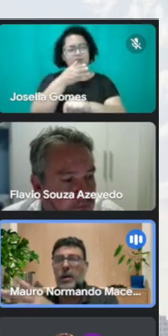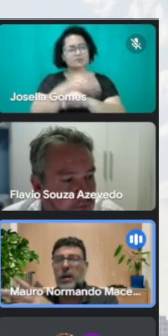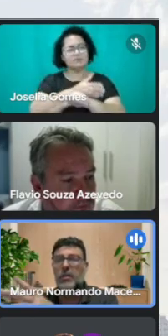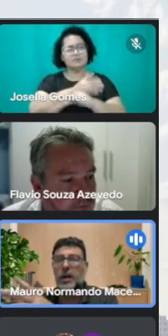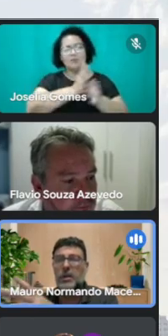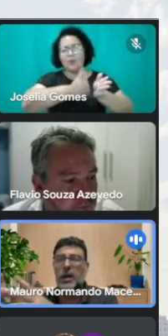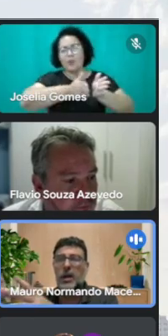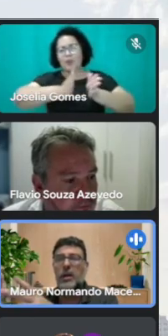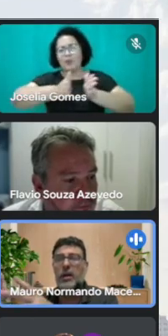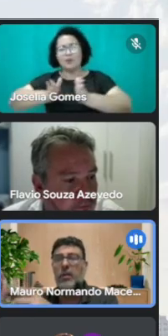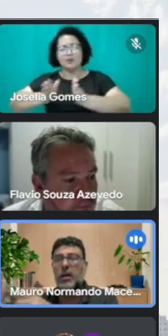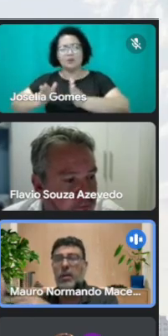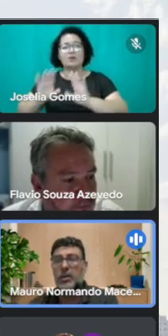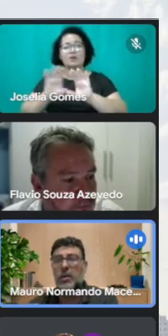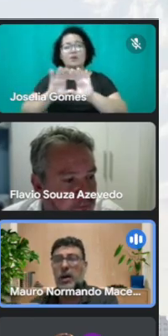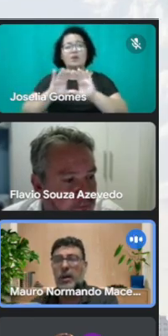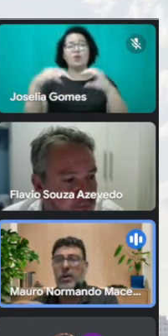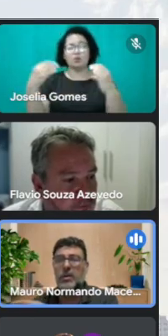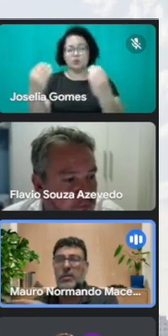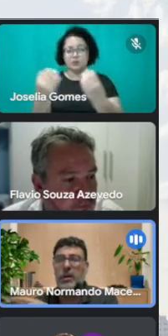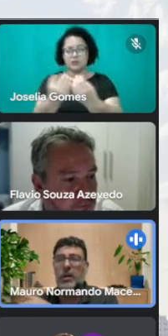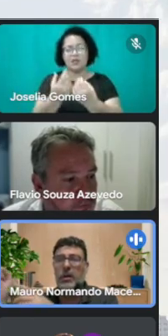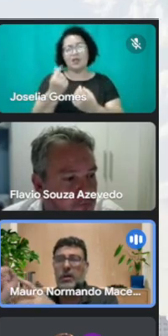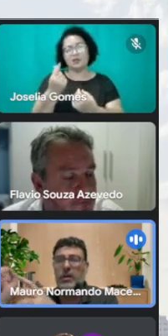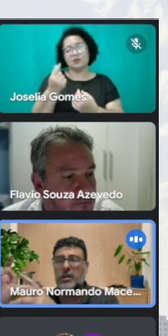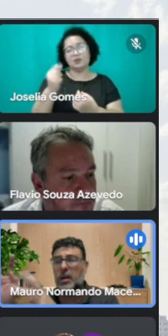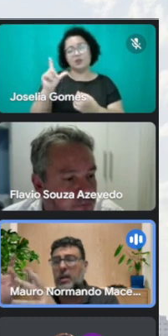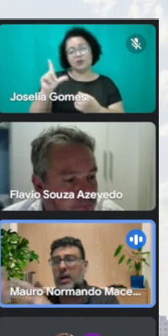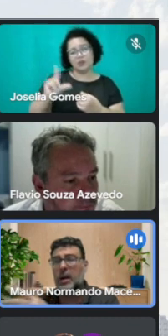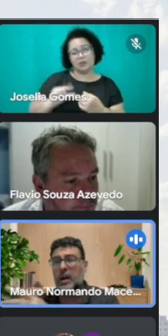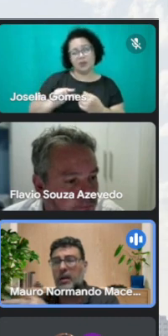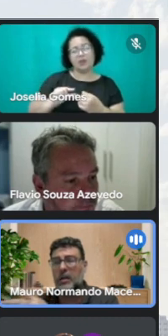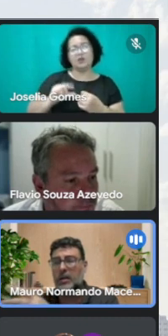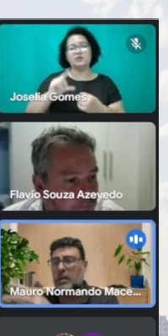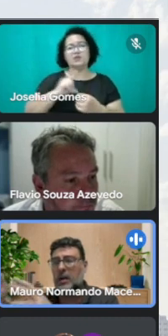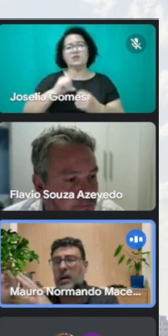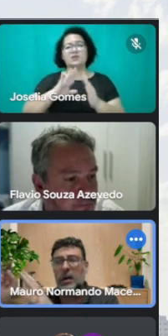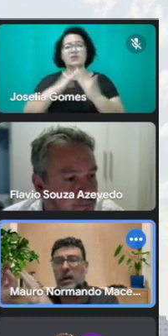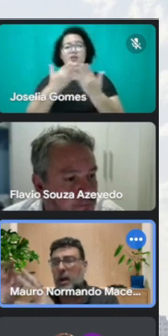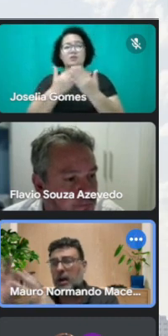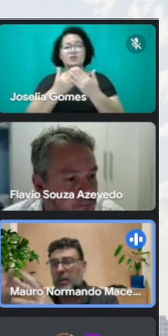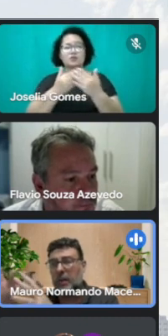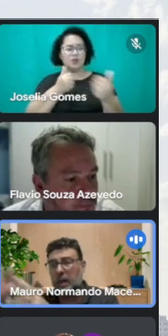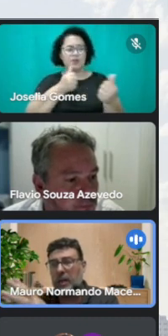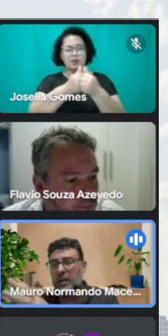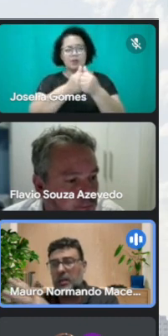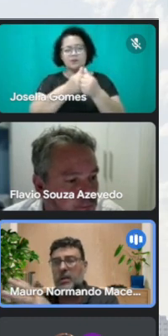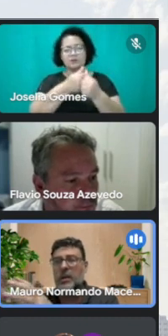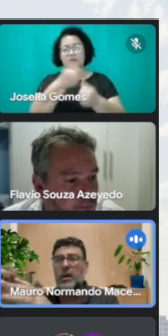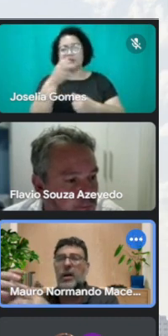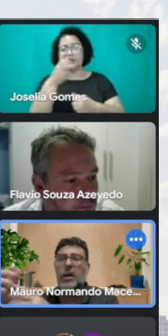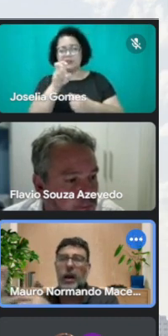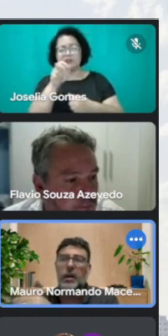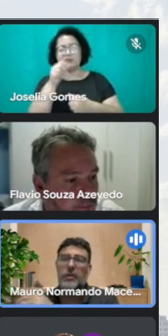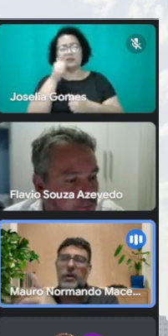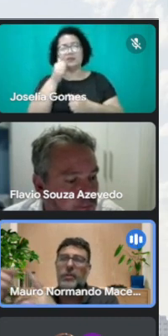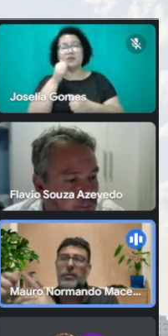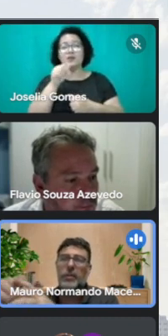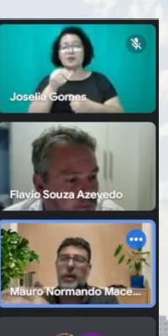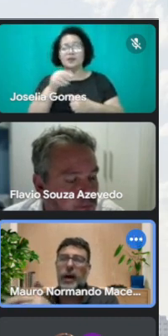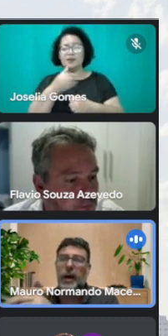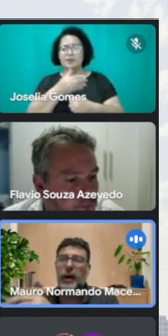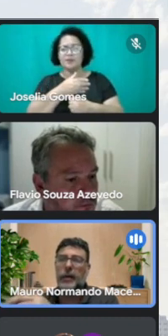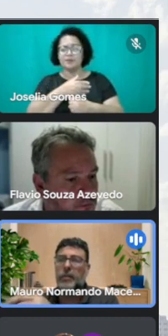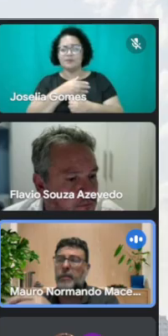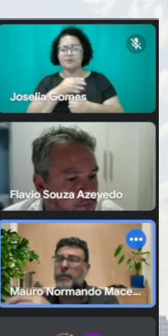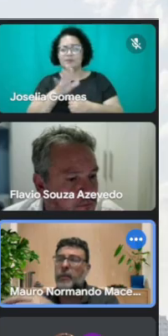É uma comunidade de baixa renda, tem uma escola próxima, então as 15 crianças, meninas, elas